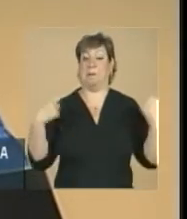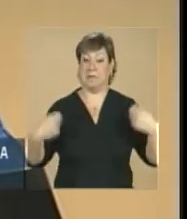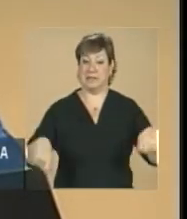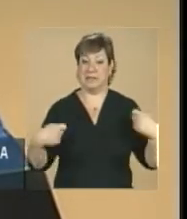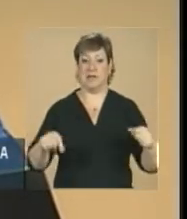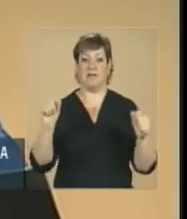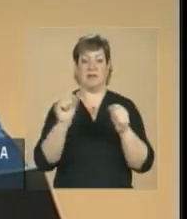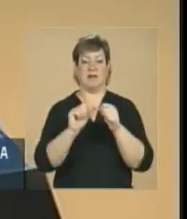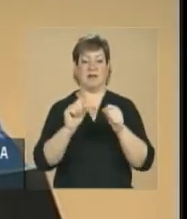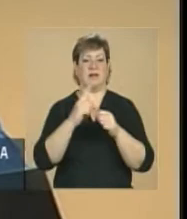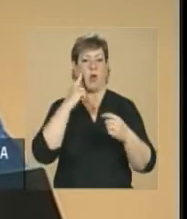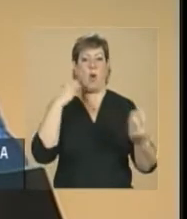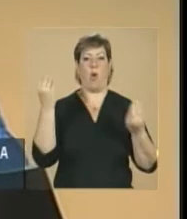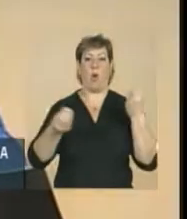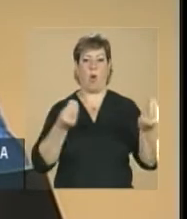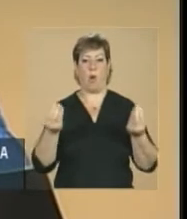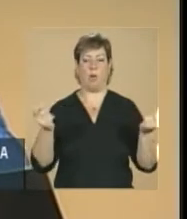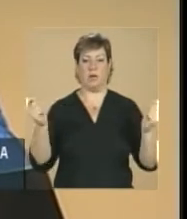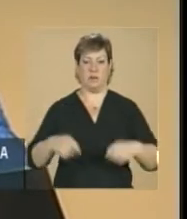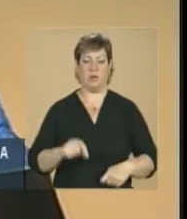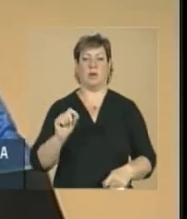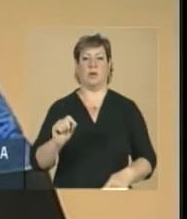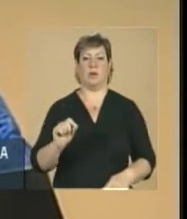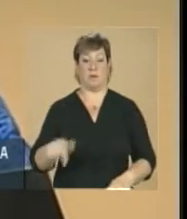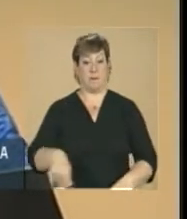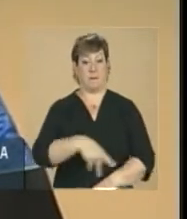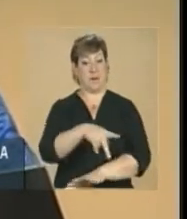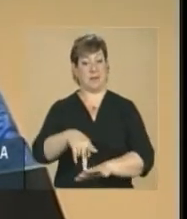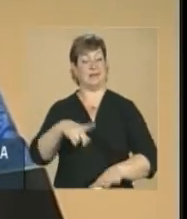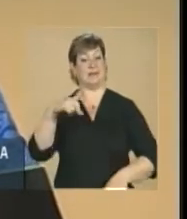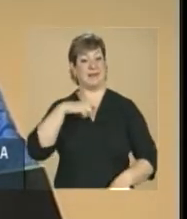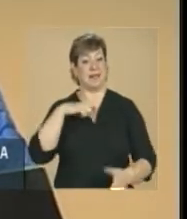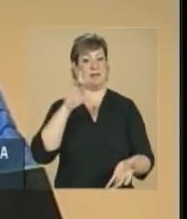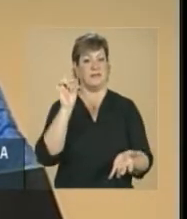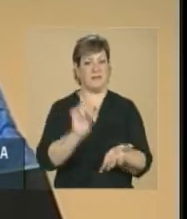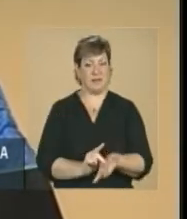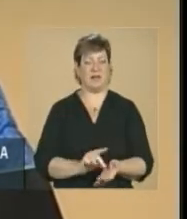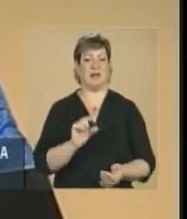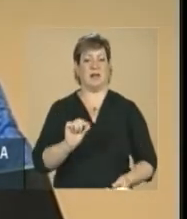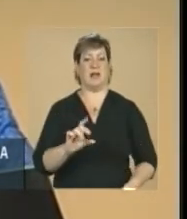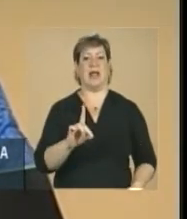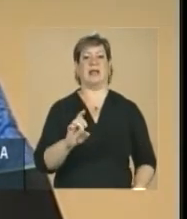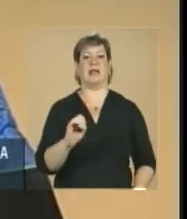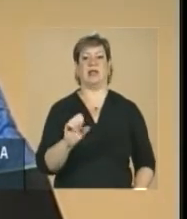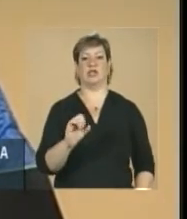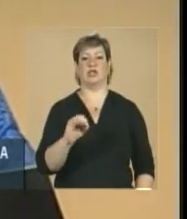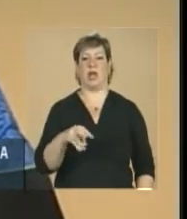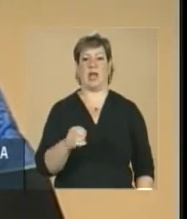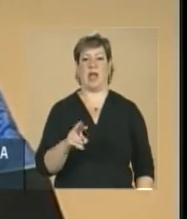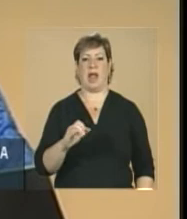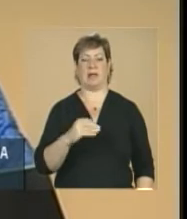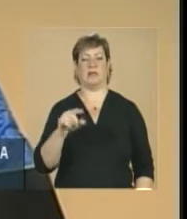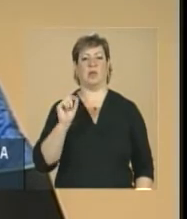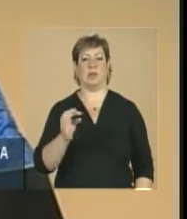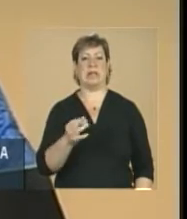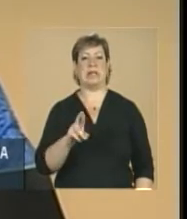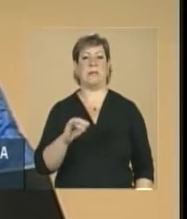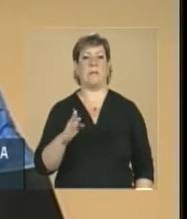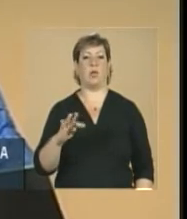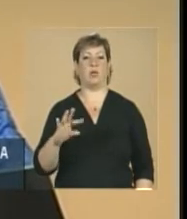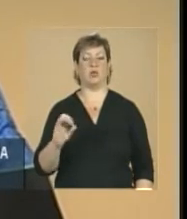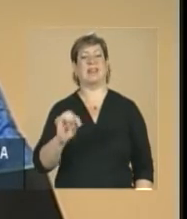país possa, de fato, ter uma desoneração tributária que não